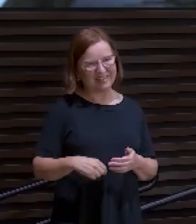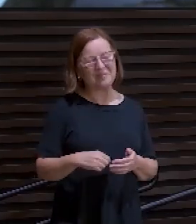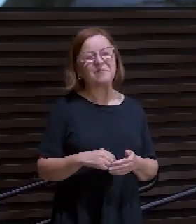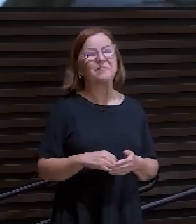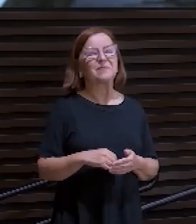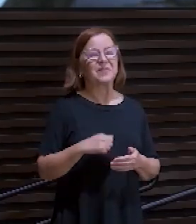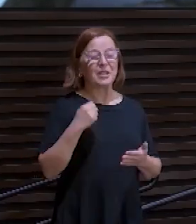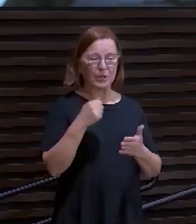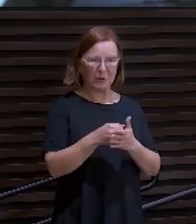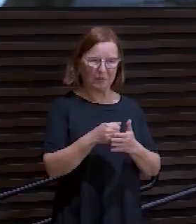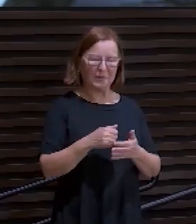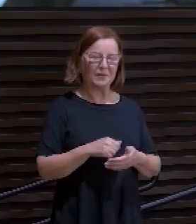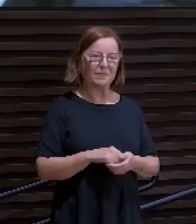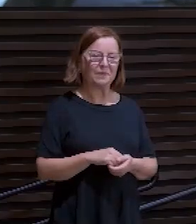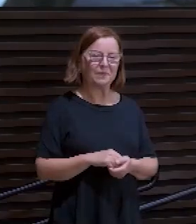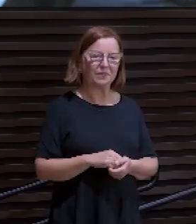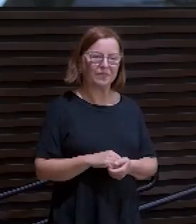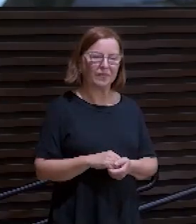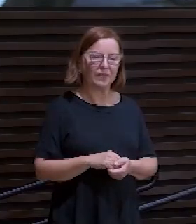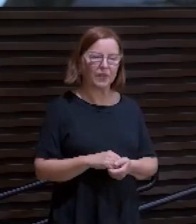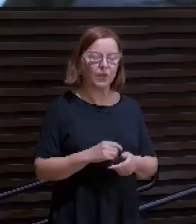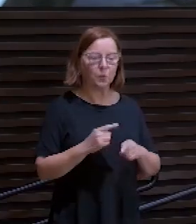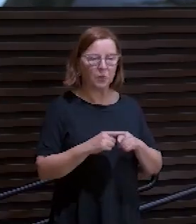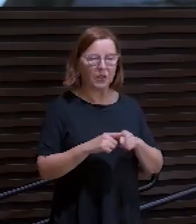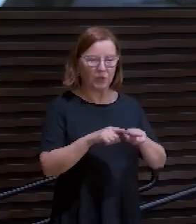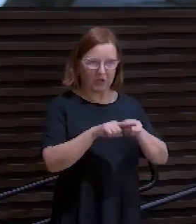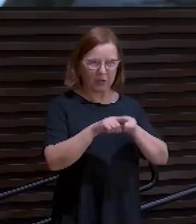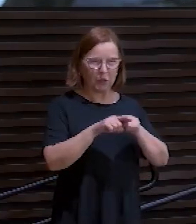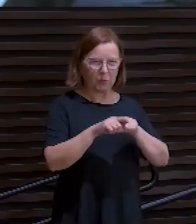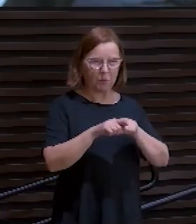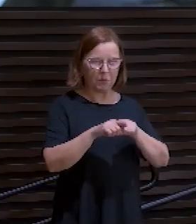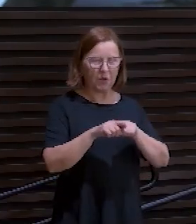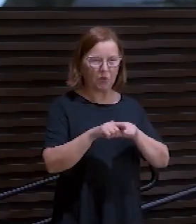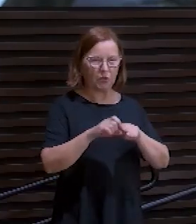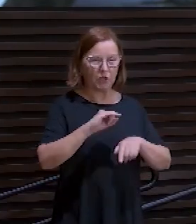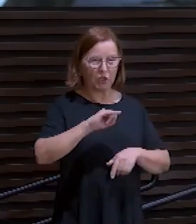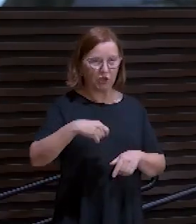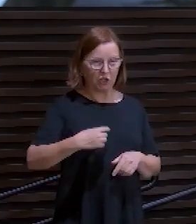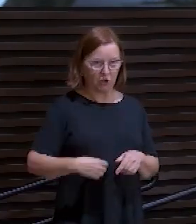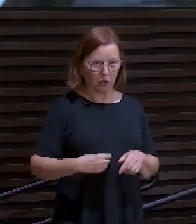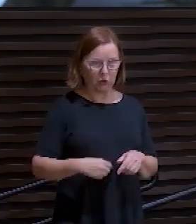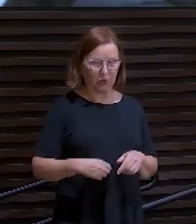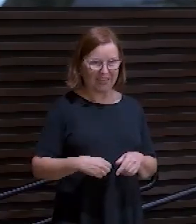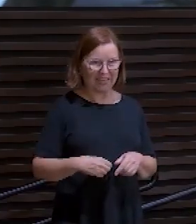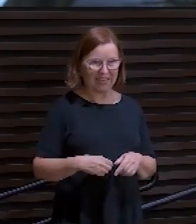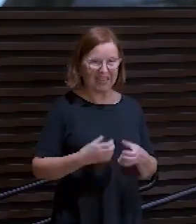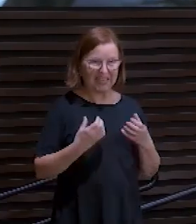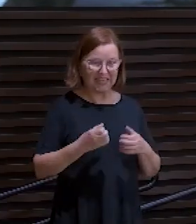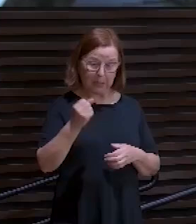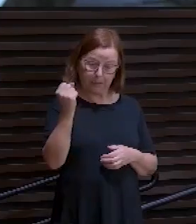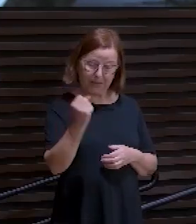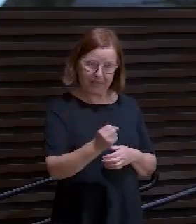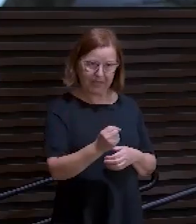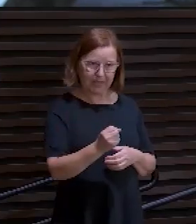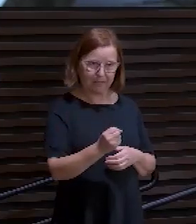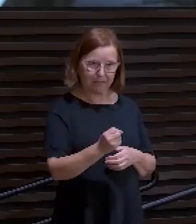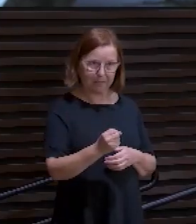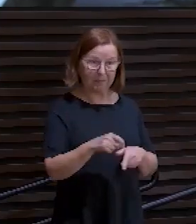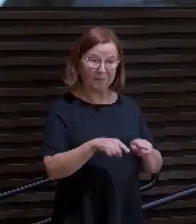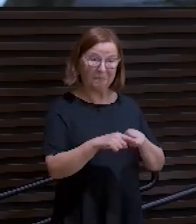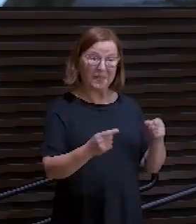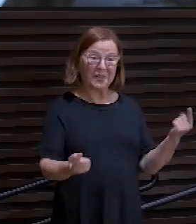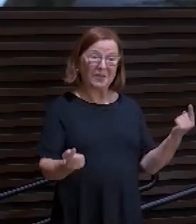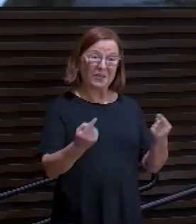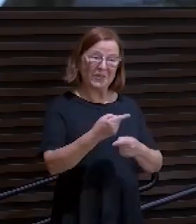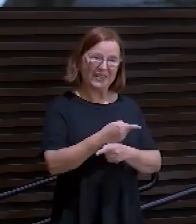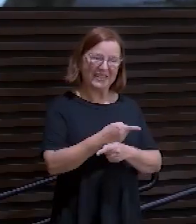Porque os irmãos de José queriam matá-lo para enterrar com ele mesmo os seus sonhos. Mas, ao contrário, o que eles fizeram